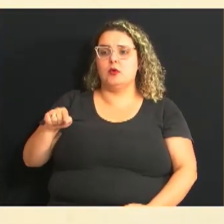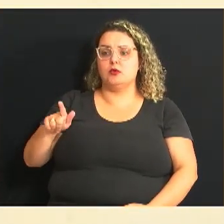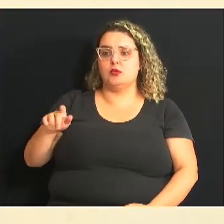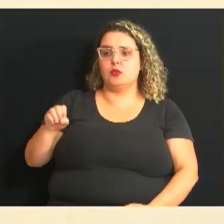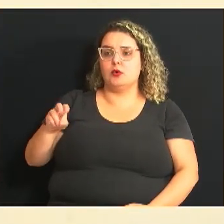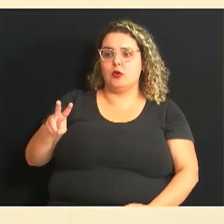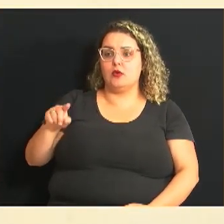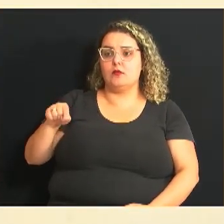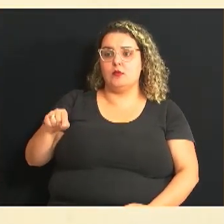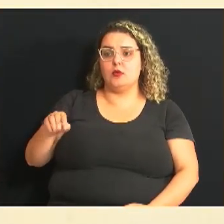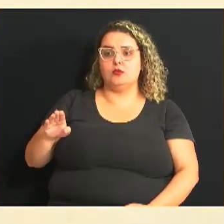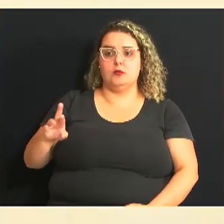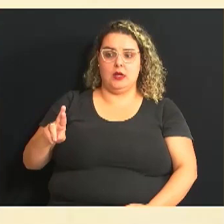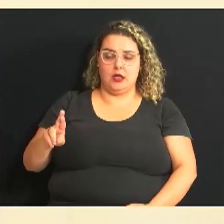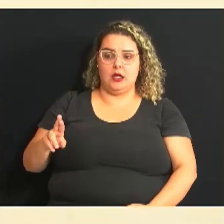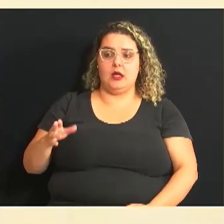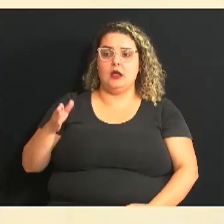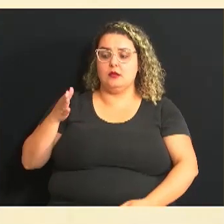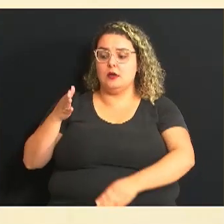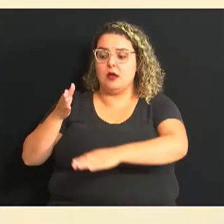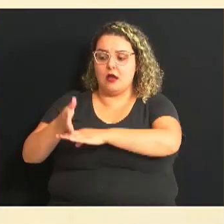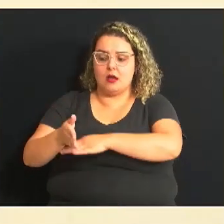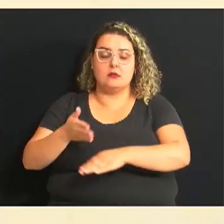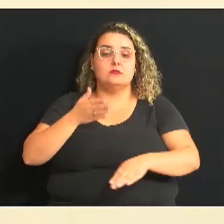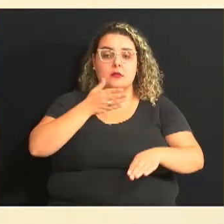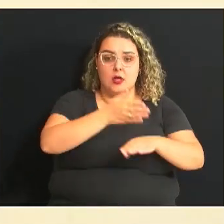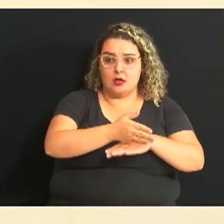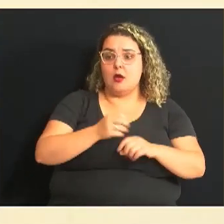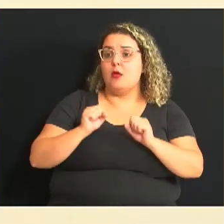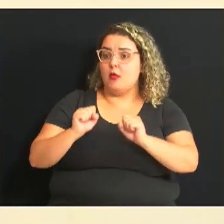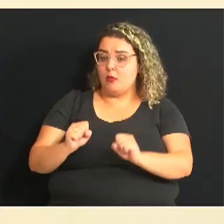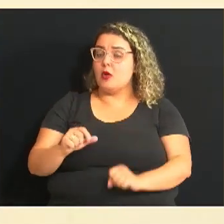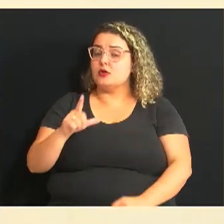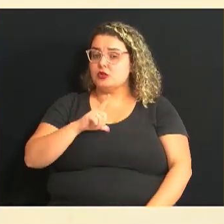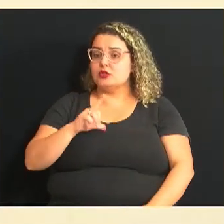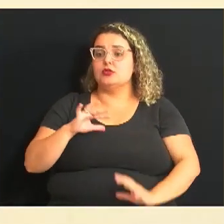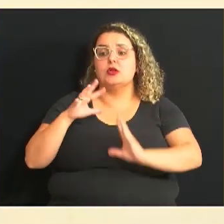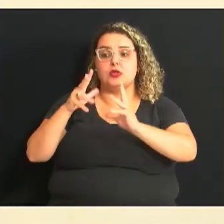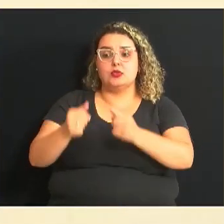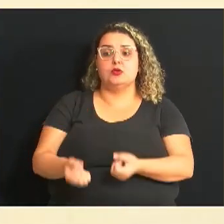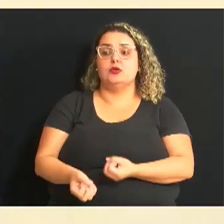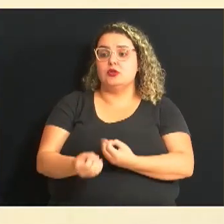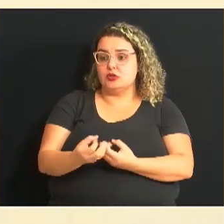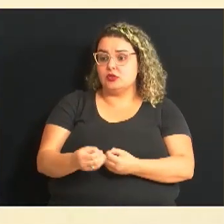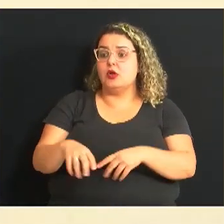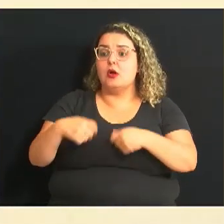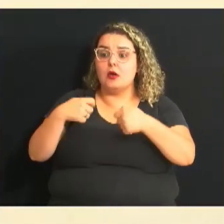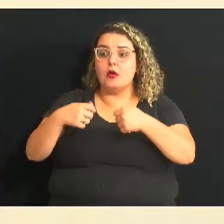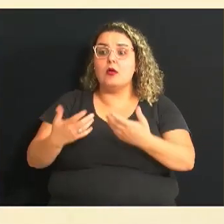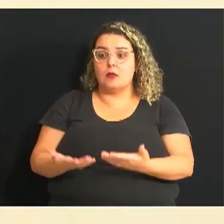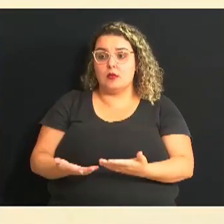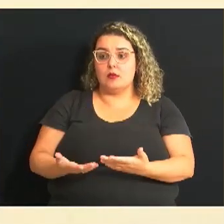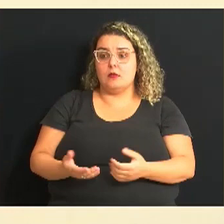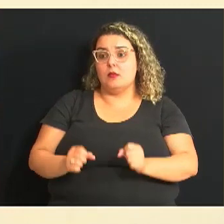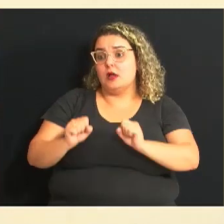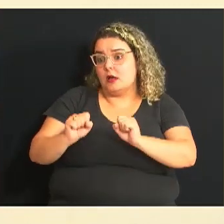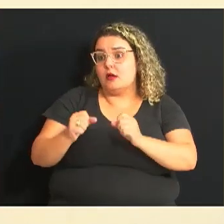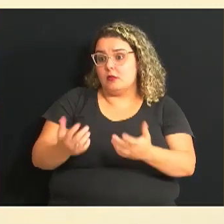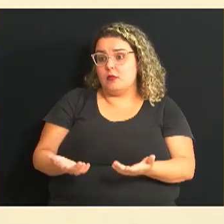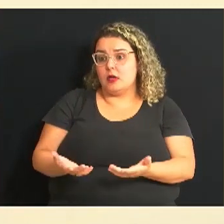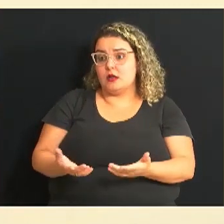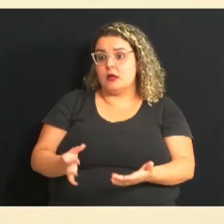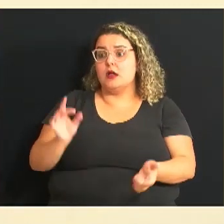fmpic.campinas.sp.gov.br. Acessando esses sites, você pode obter todas as informações necessárias para que se possa efetuar